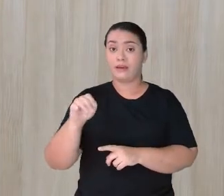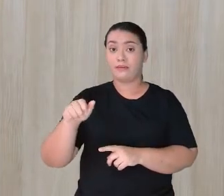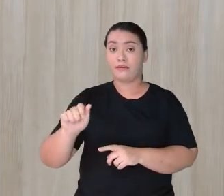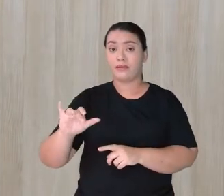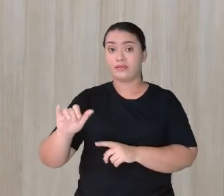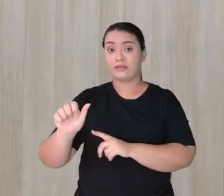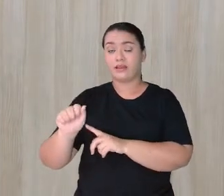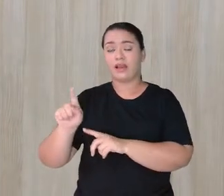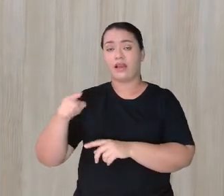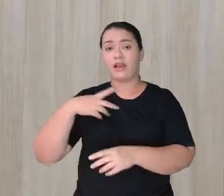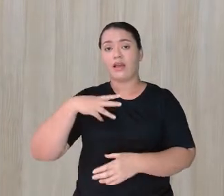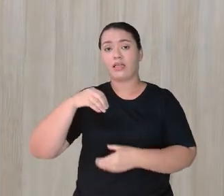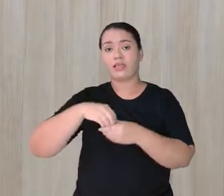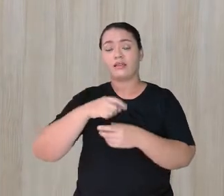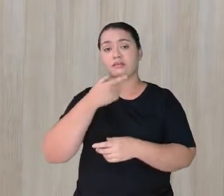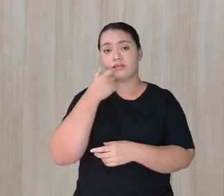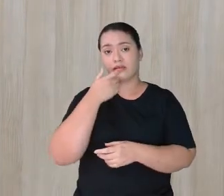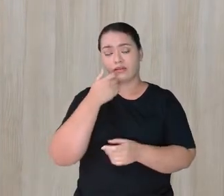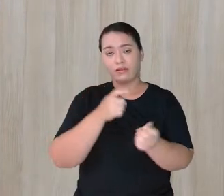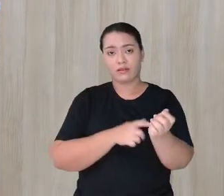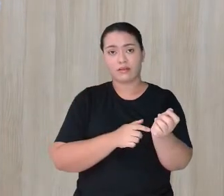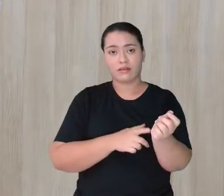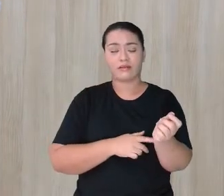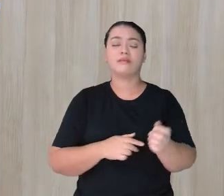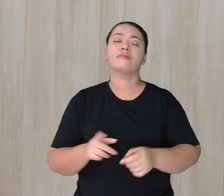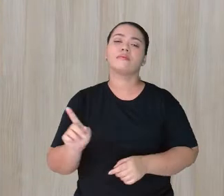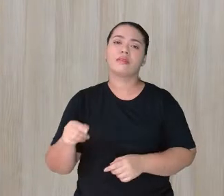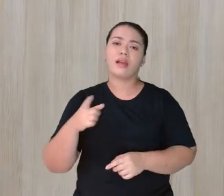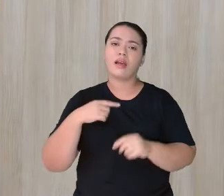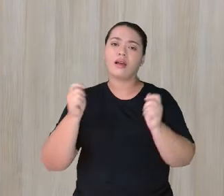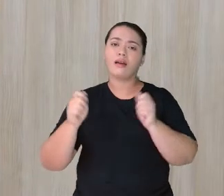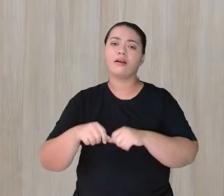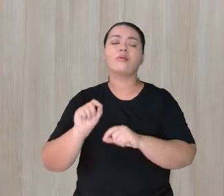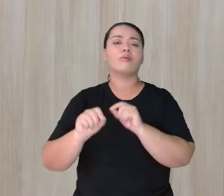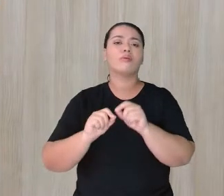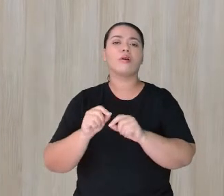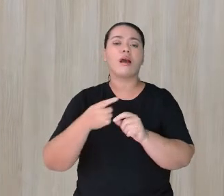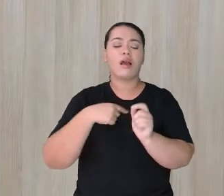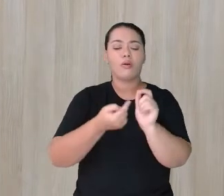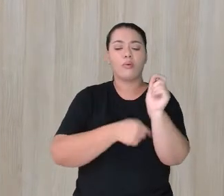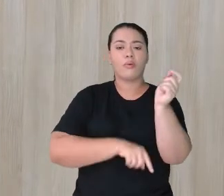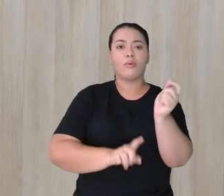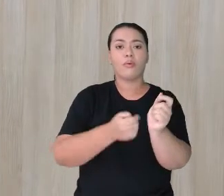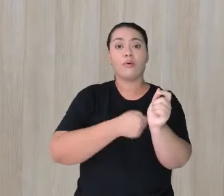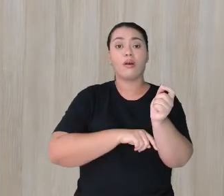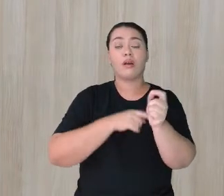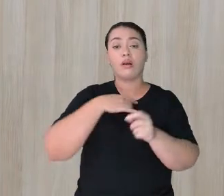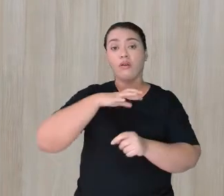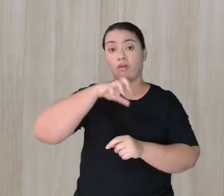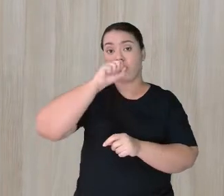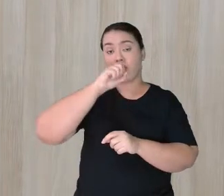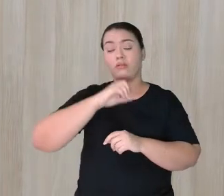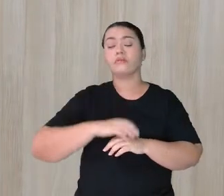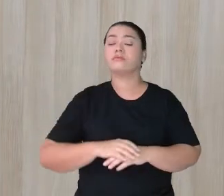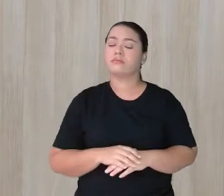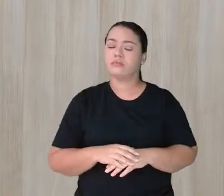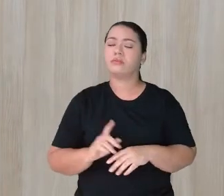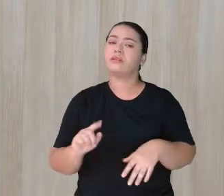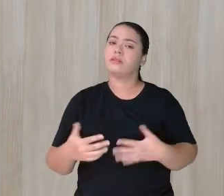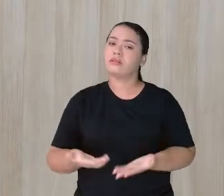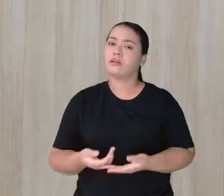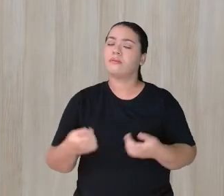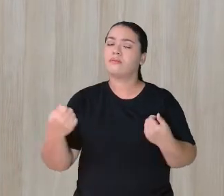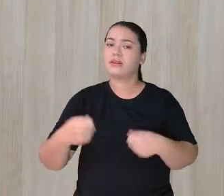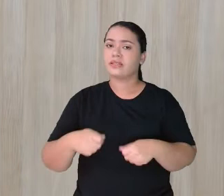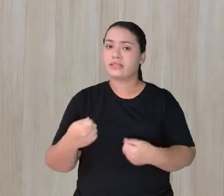glóbulos vermelhos, né? No nosso sangue, eles têm essa capacidade de transporte de oxigênio. Por isso que precisamos